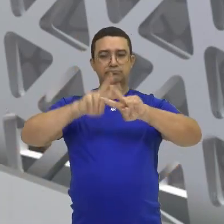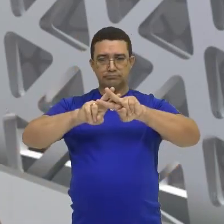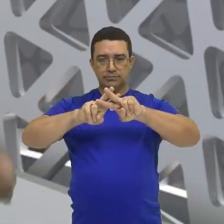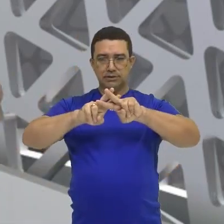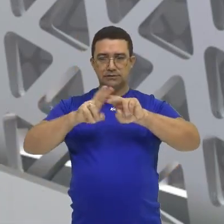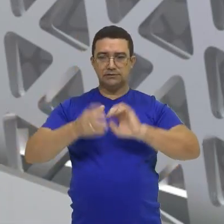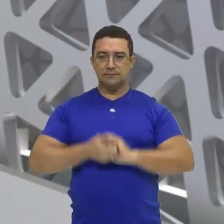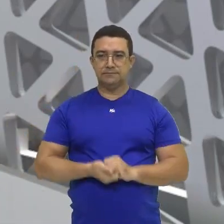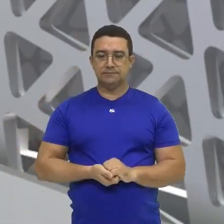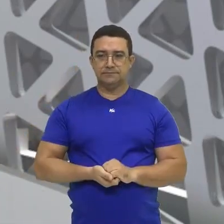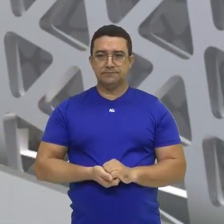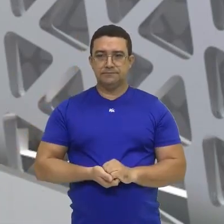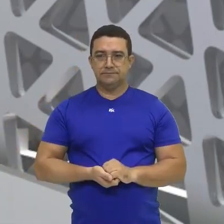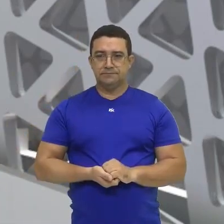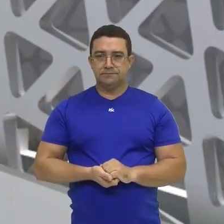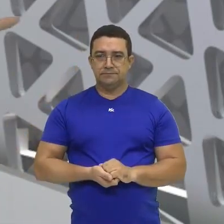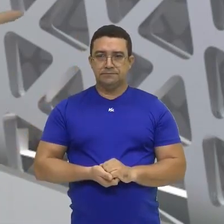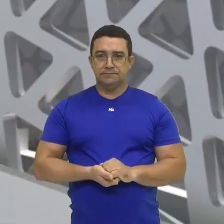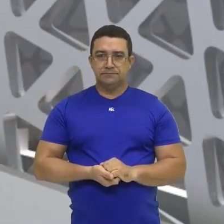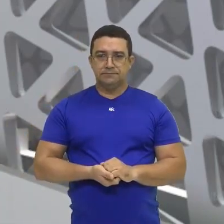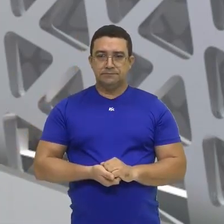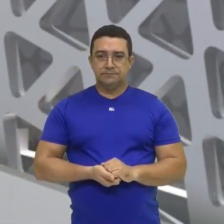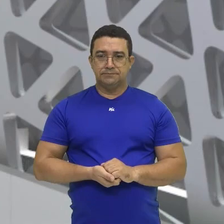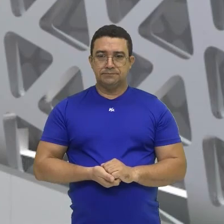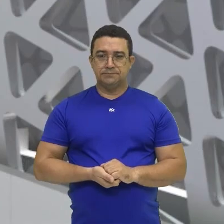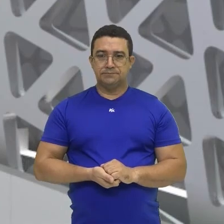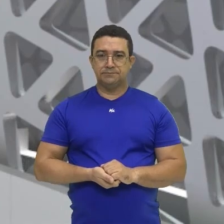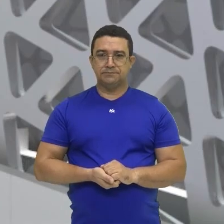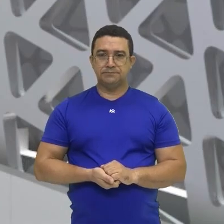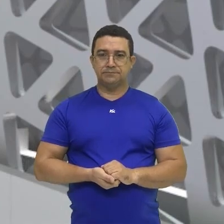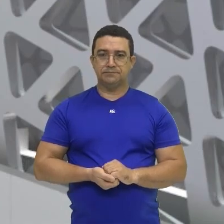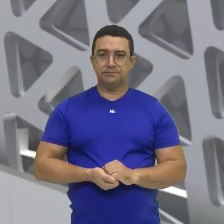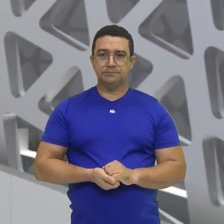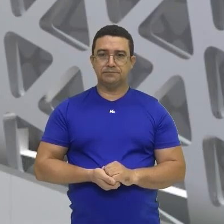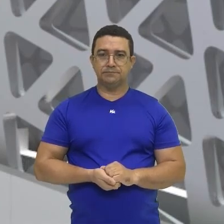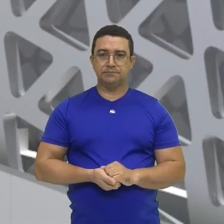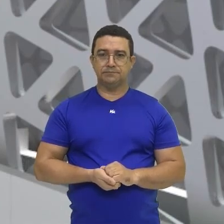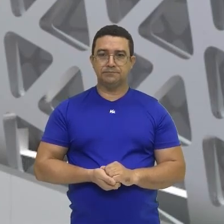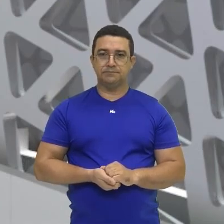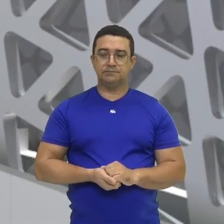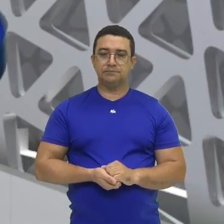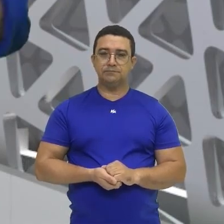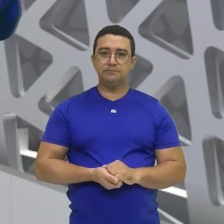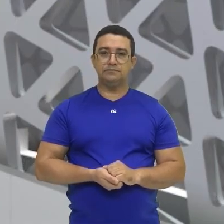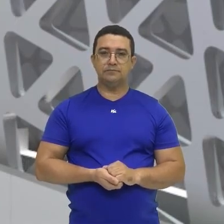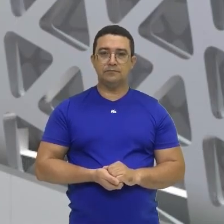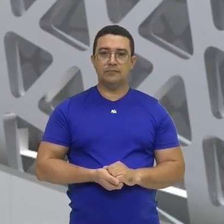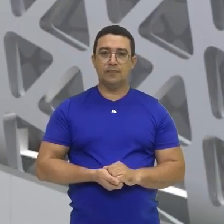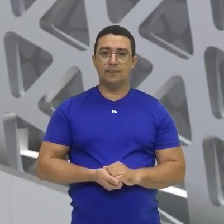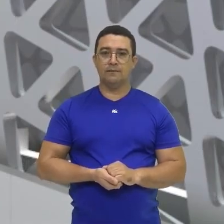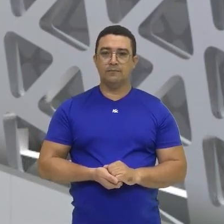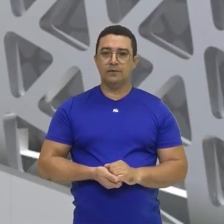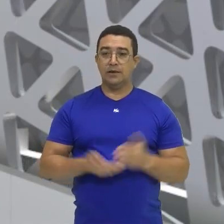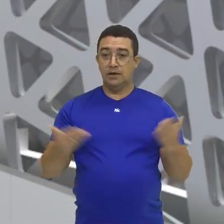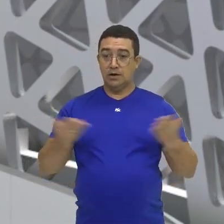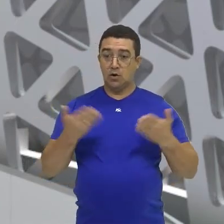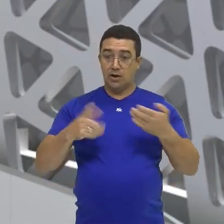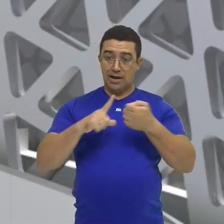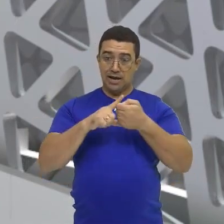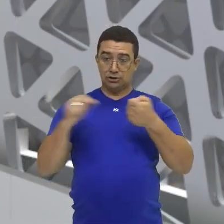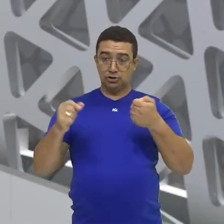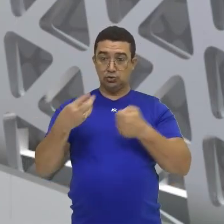tinha mais uma partezinha lá que eu poderia... Ok. Então, agora nós vamos para o artigo 38, que